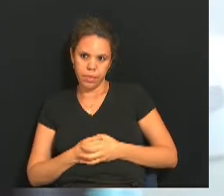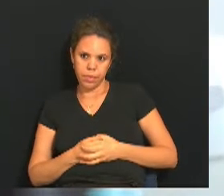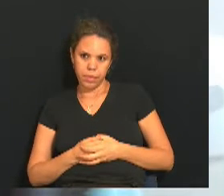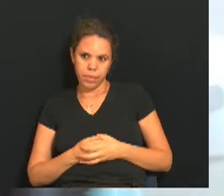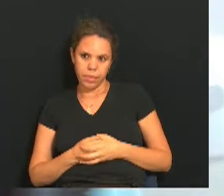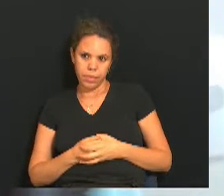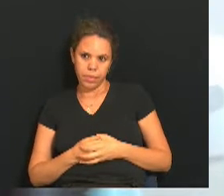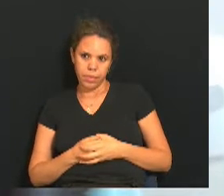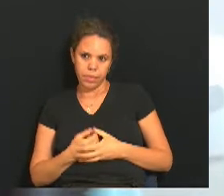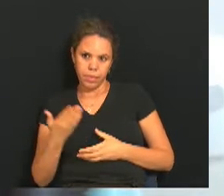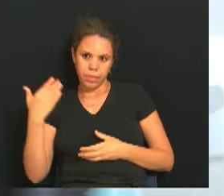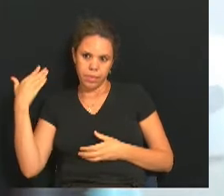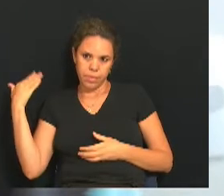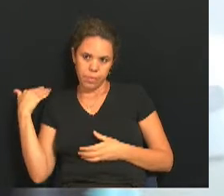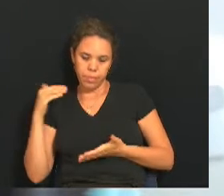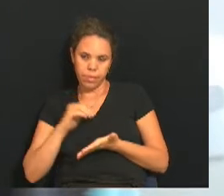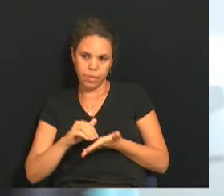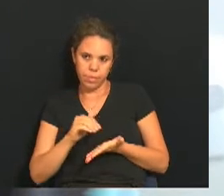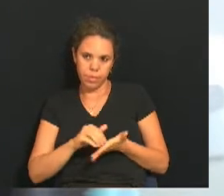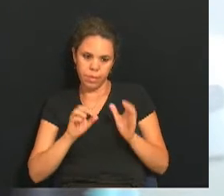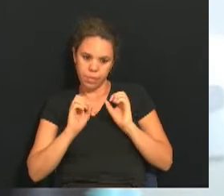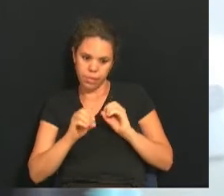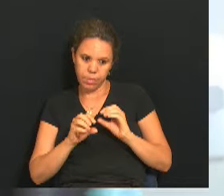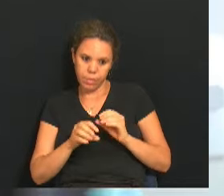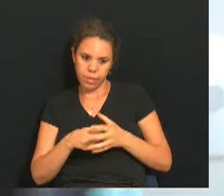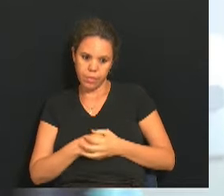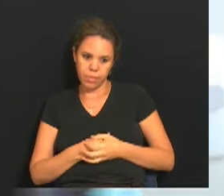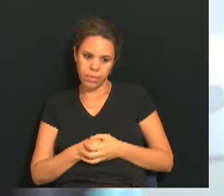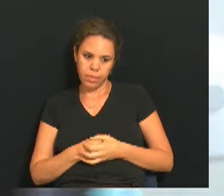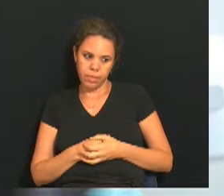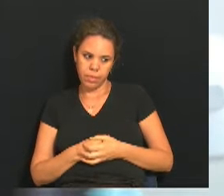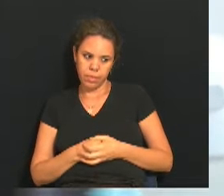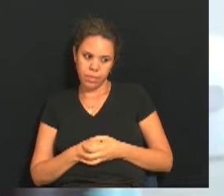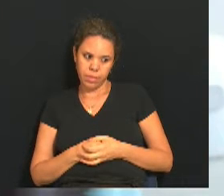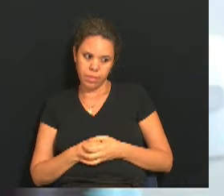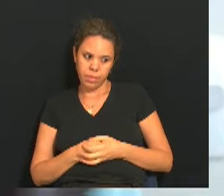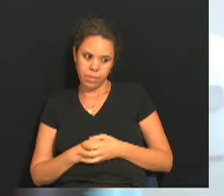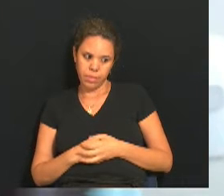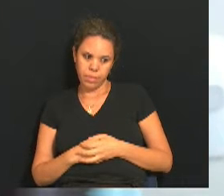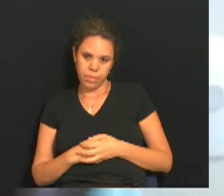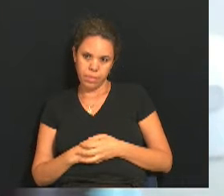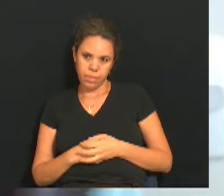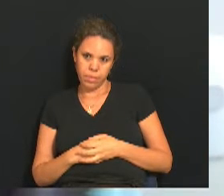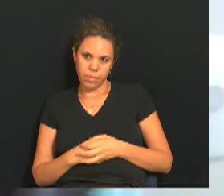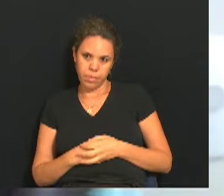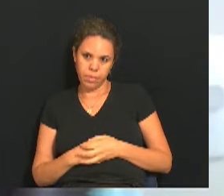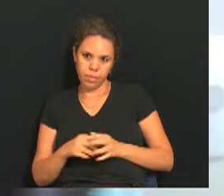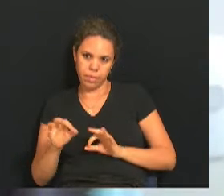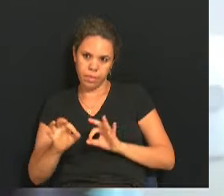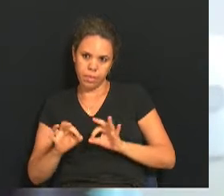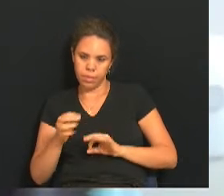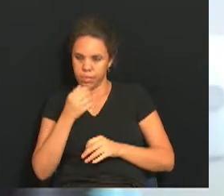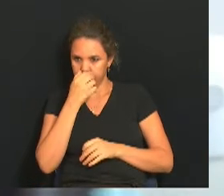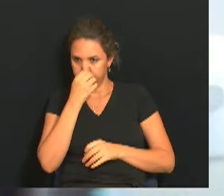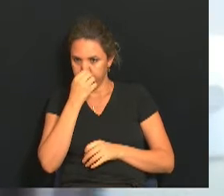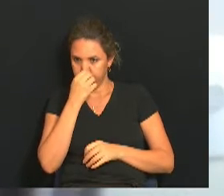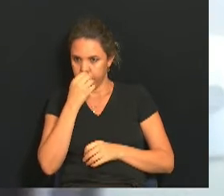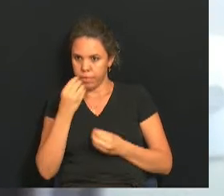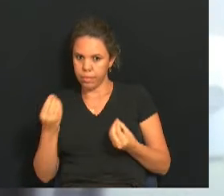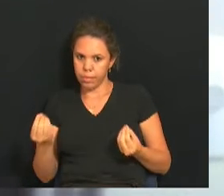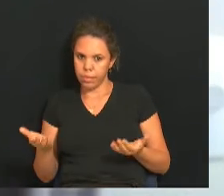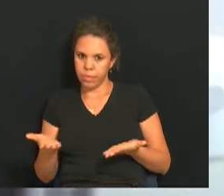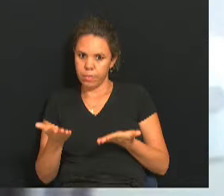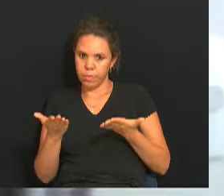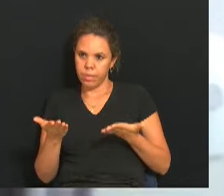Naquela ocasião, a Secretaria de Educação, após a aprovação do plano, então, para dar vazão a